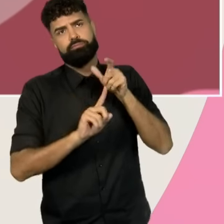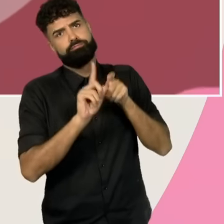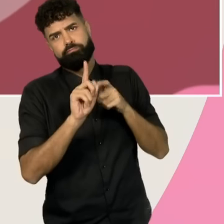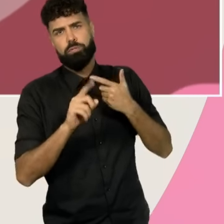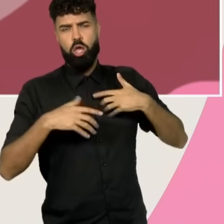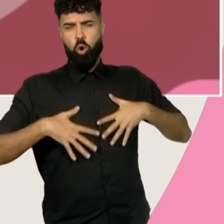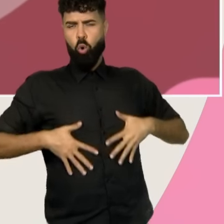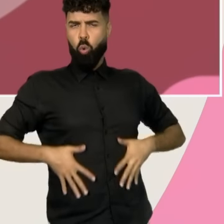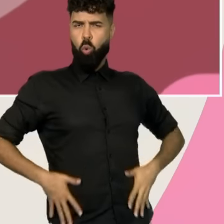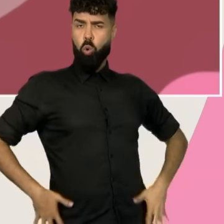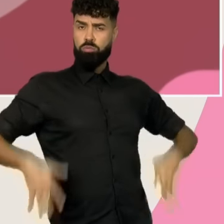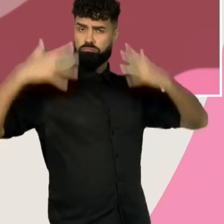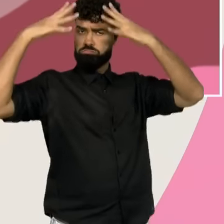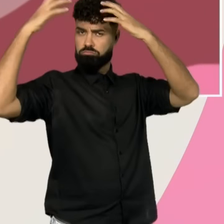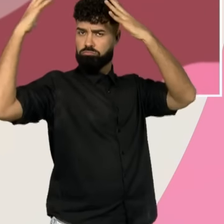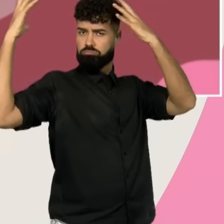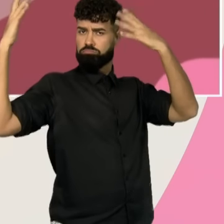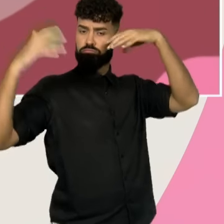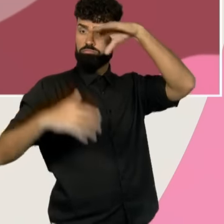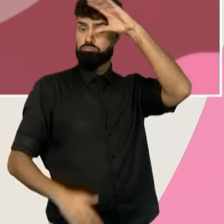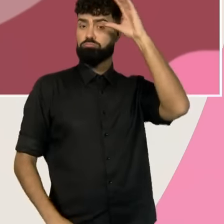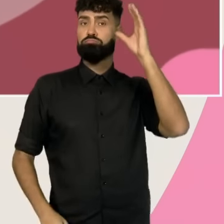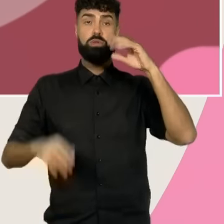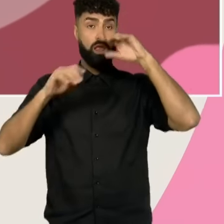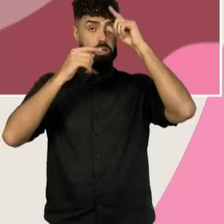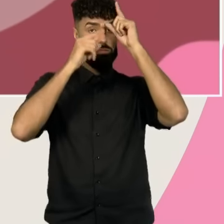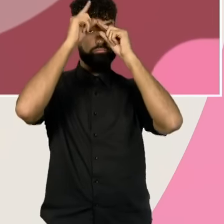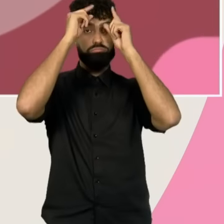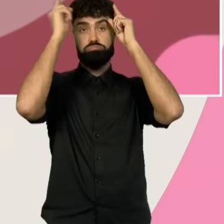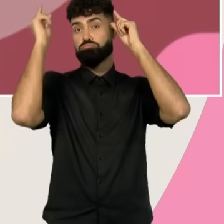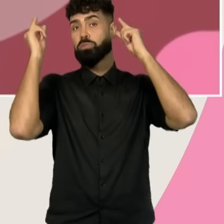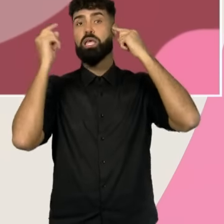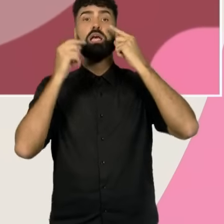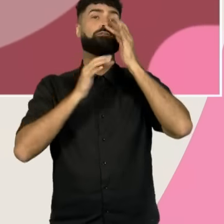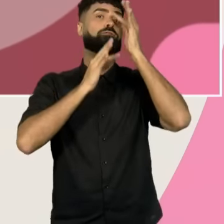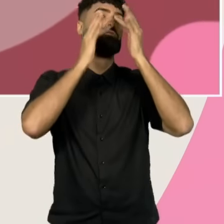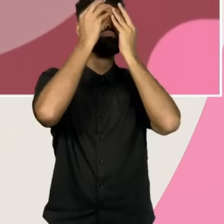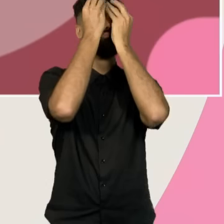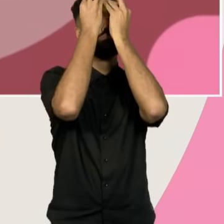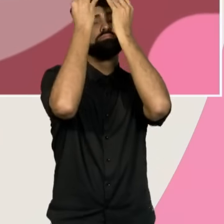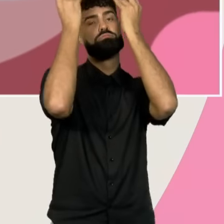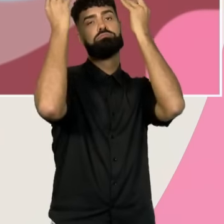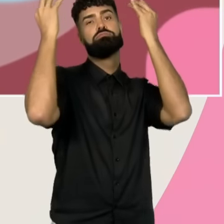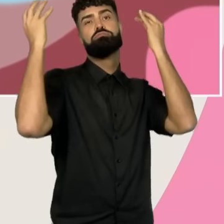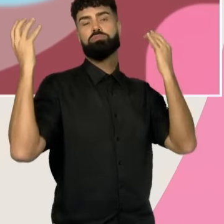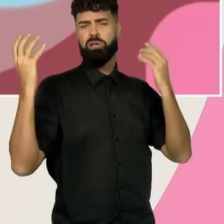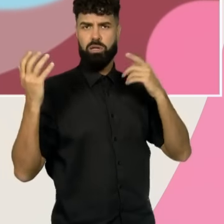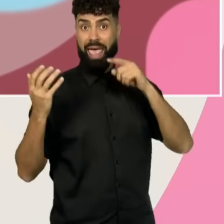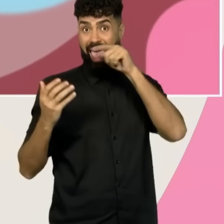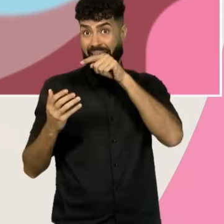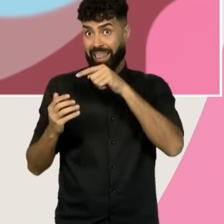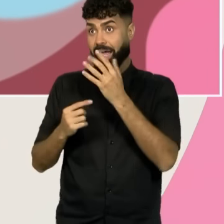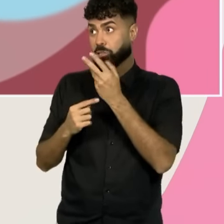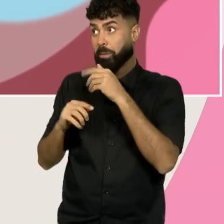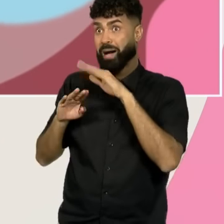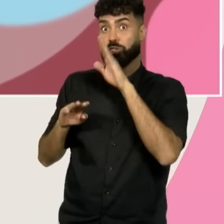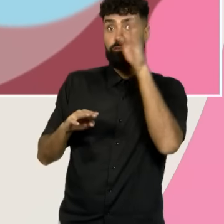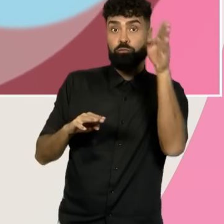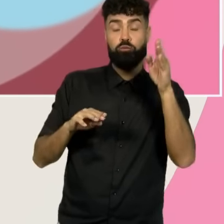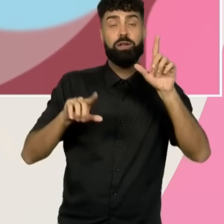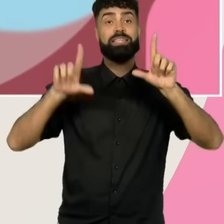magético, né? Você olha... Né? A Clara foi a artista que mais videoclipes fez para o Fantástico. Sim, é